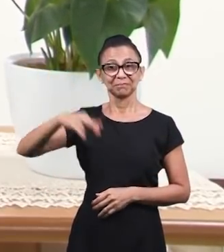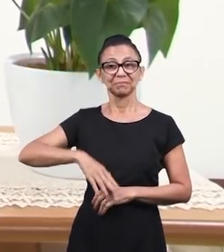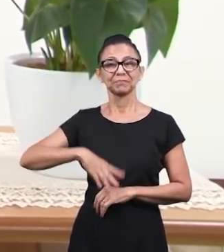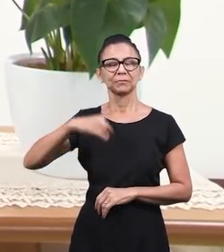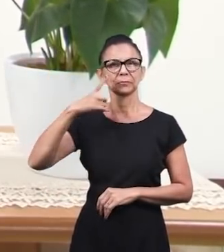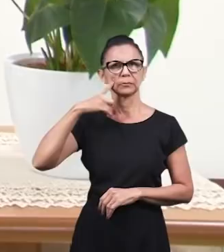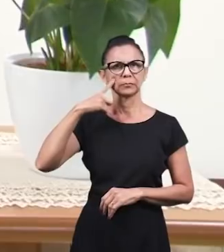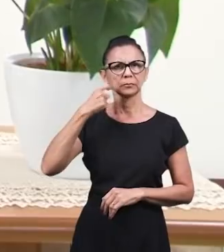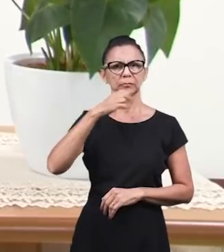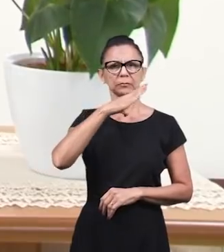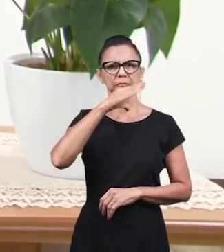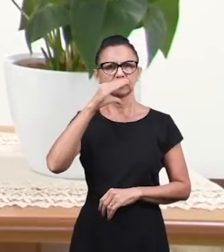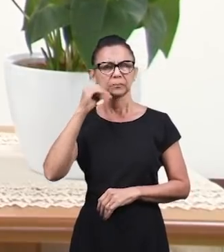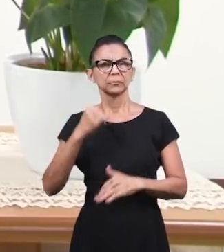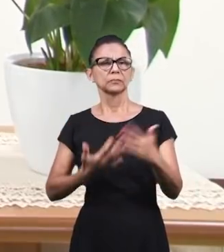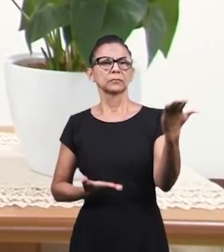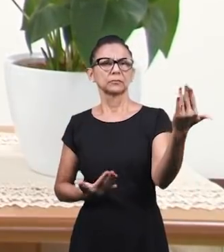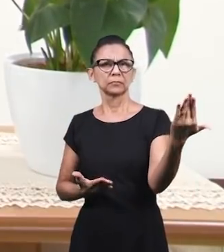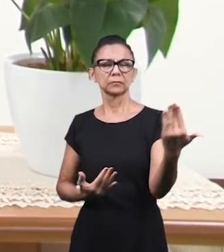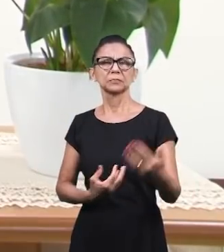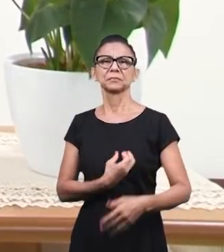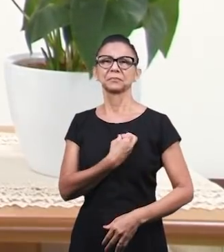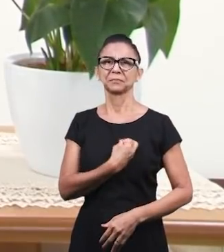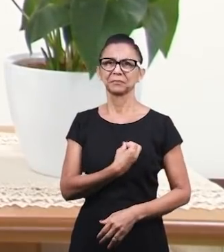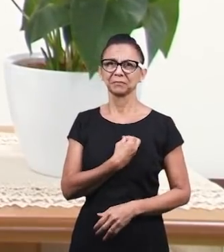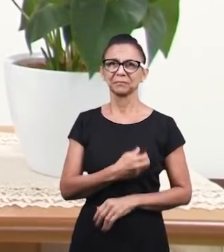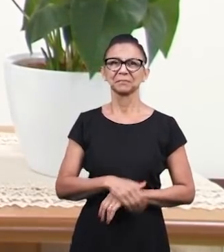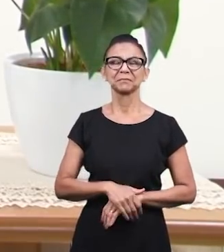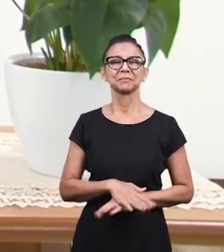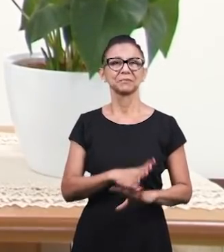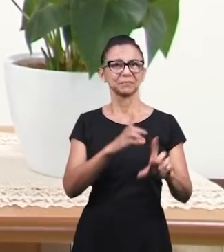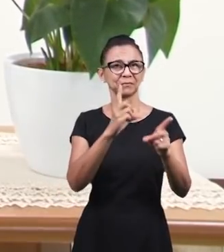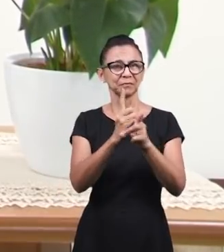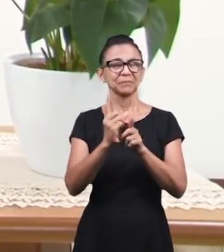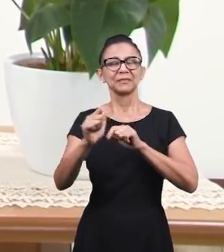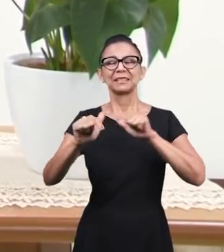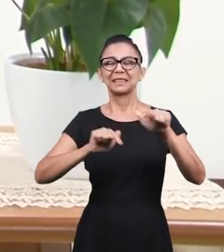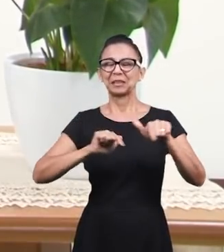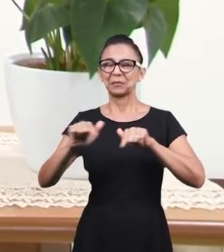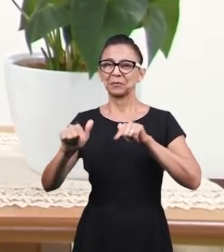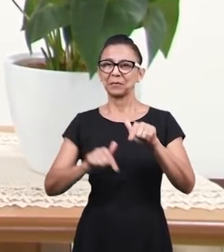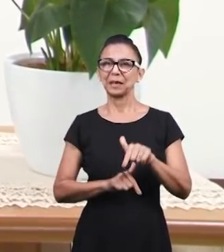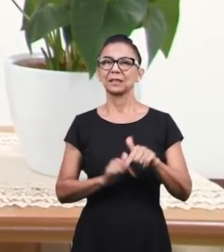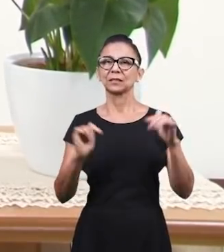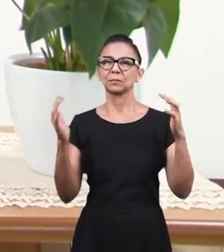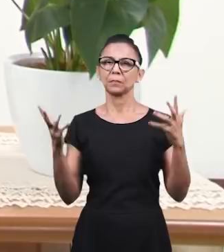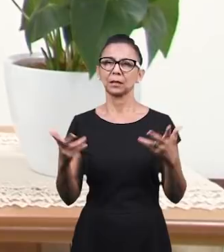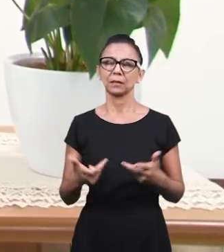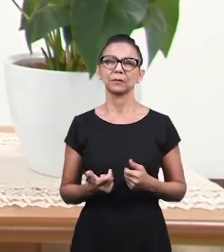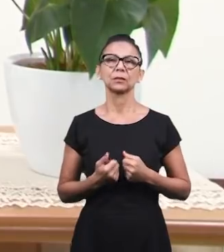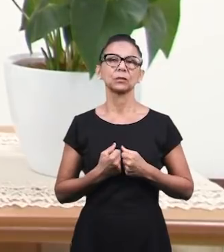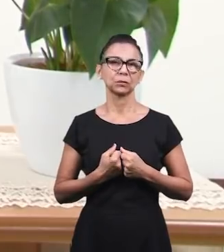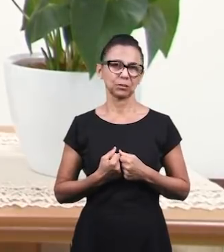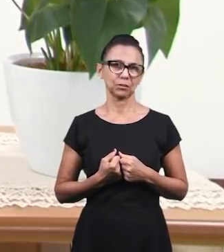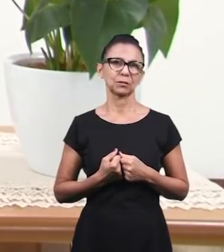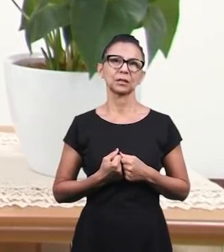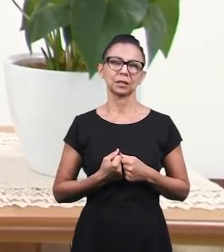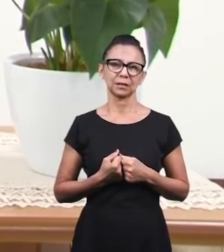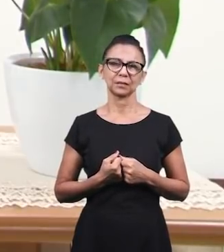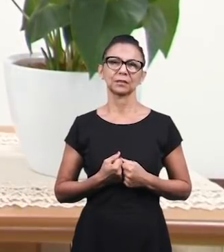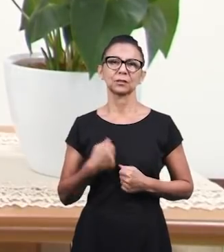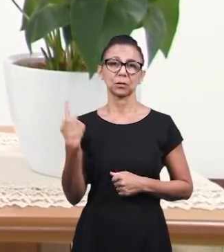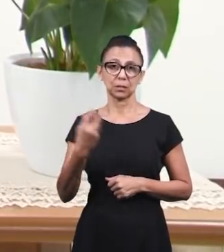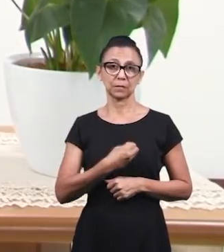nossos adolescentes e jovens participando deste encontro, participando deste trabalho tão nobre que tem trazido